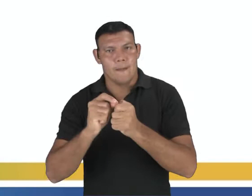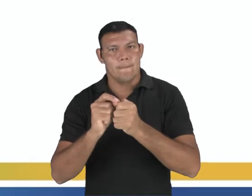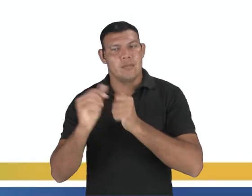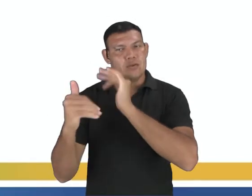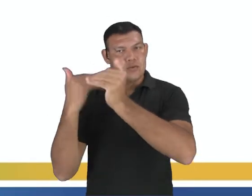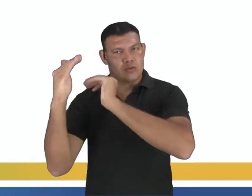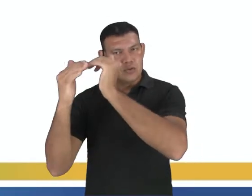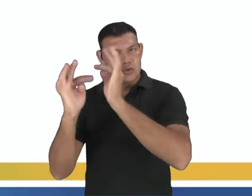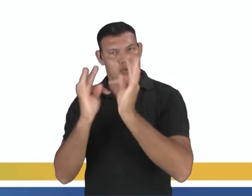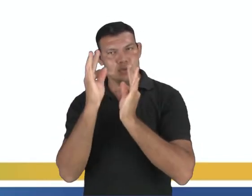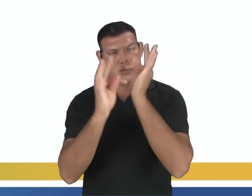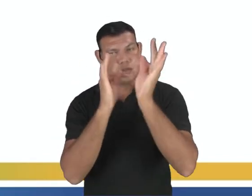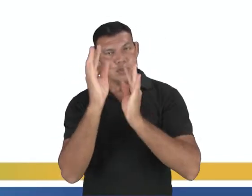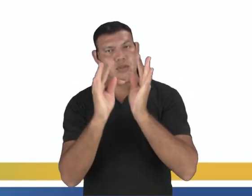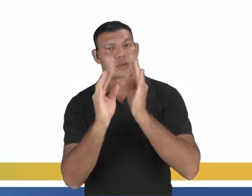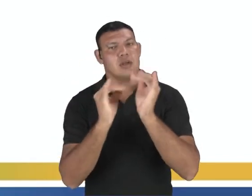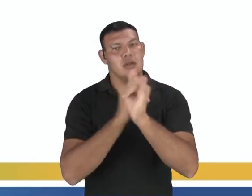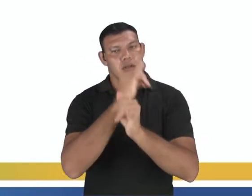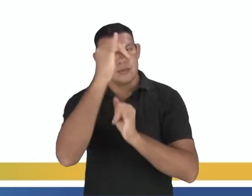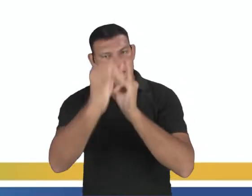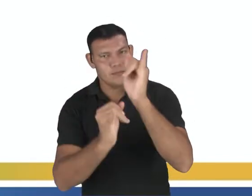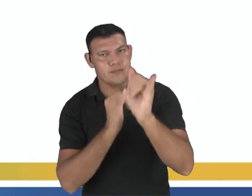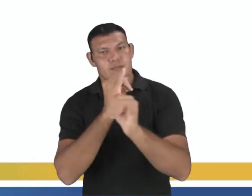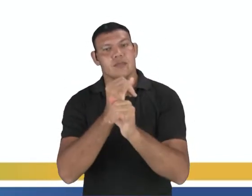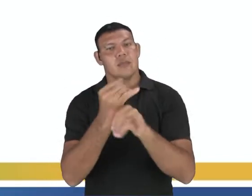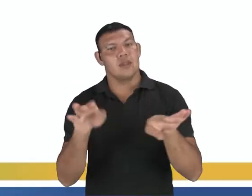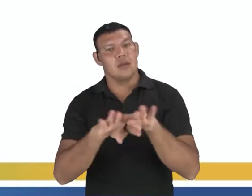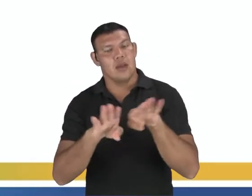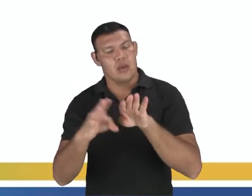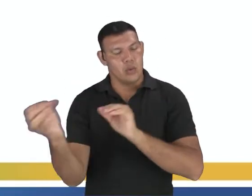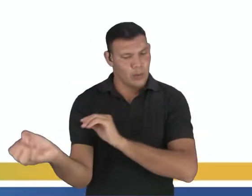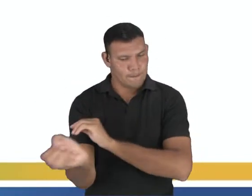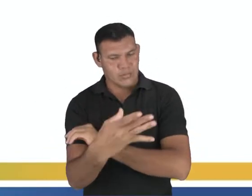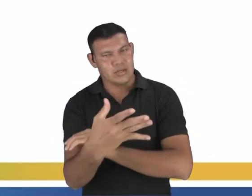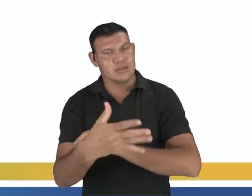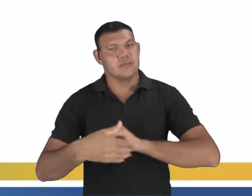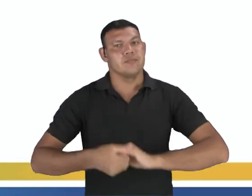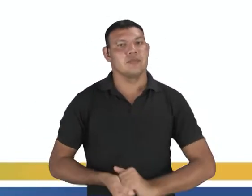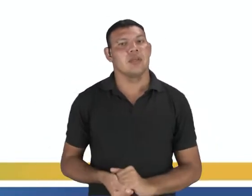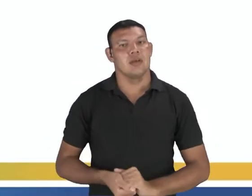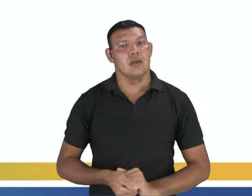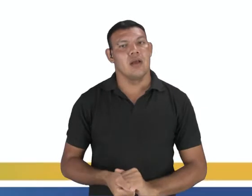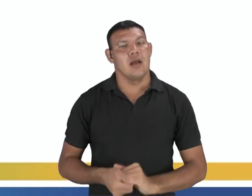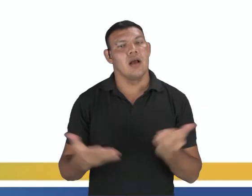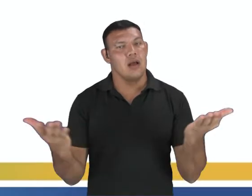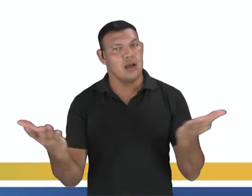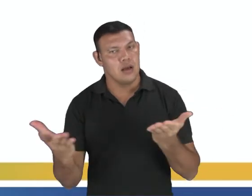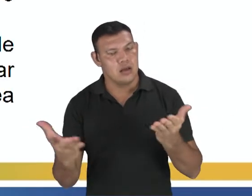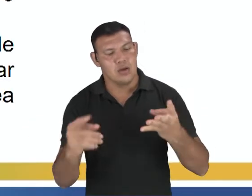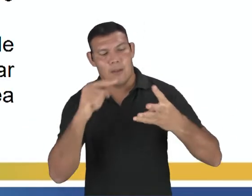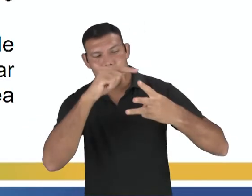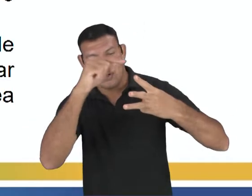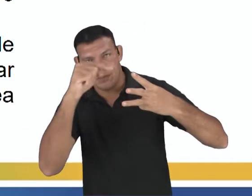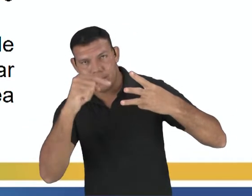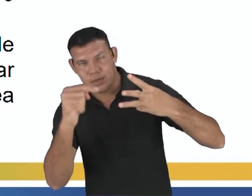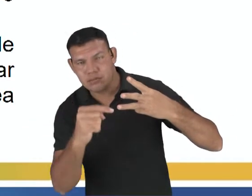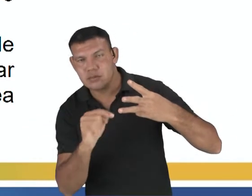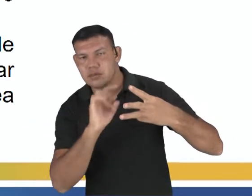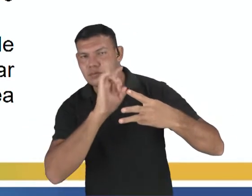tecnológico, a digitalização e a inovação. E aí a gente vai entender um pouquinho desses